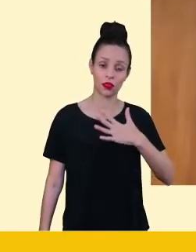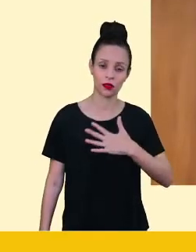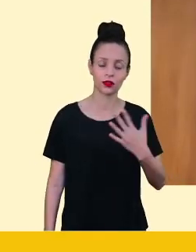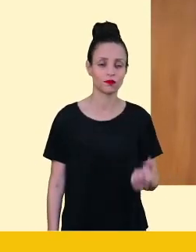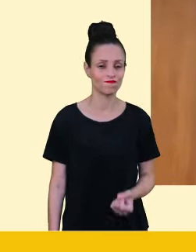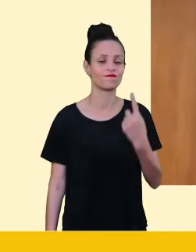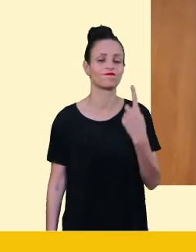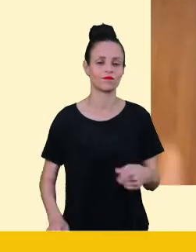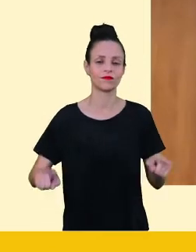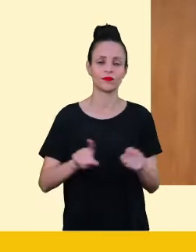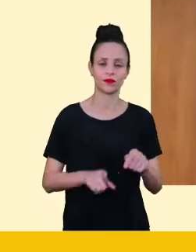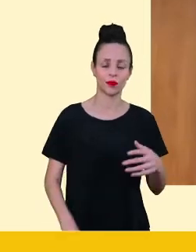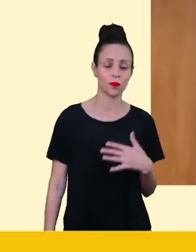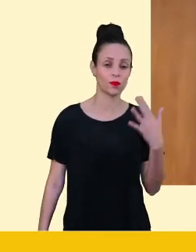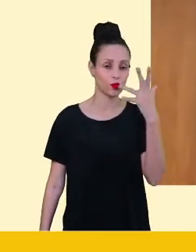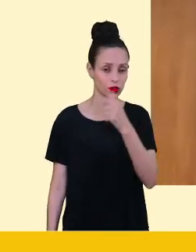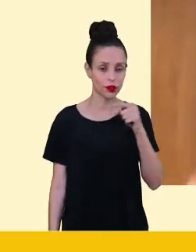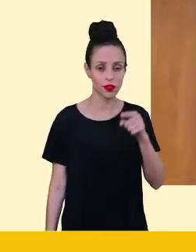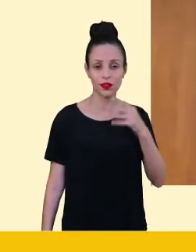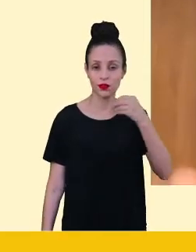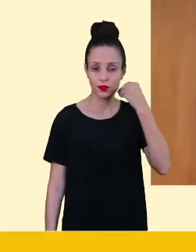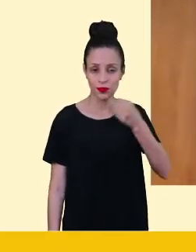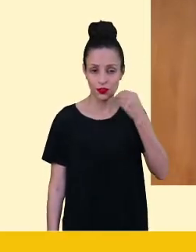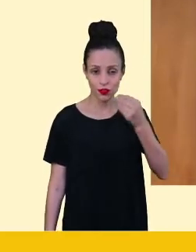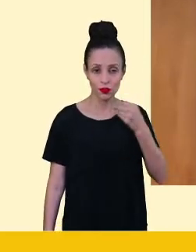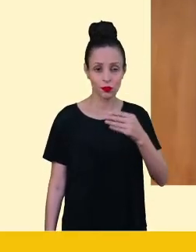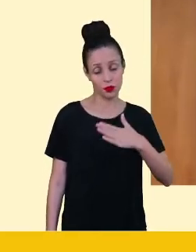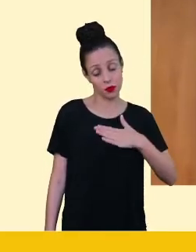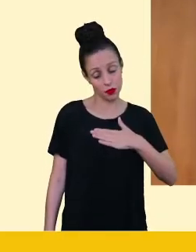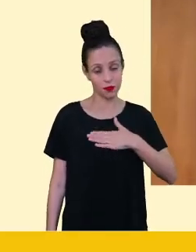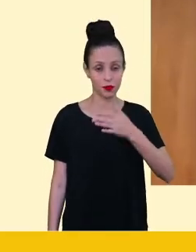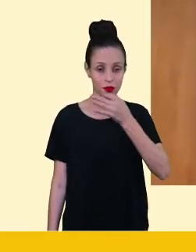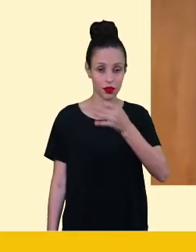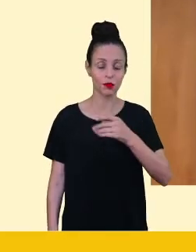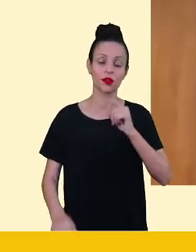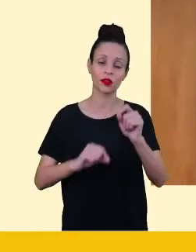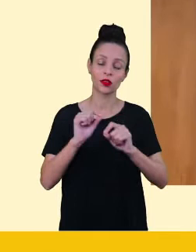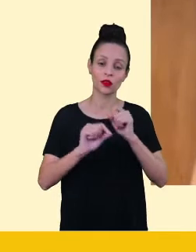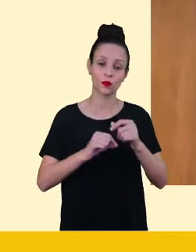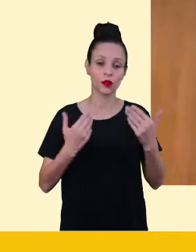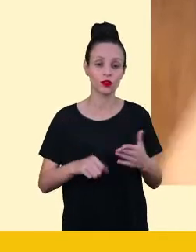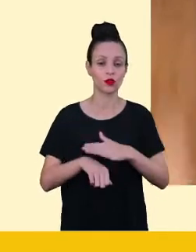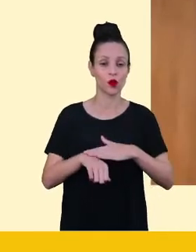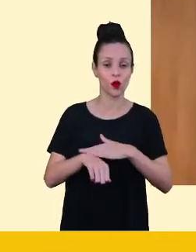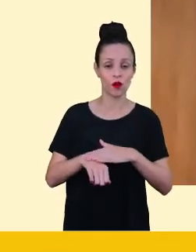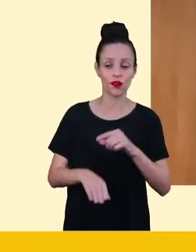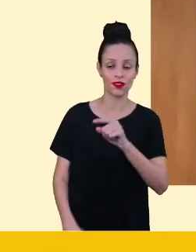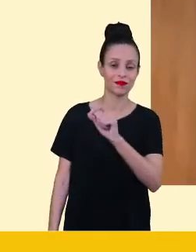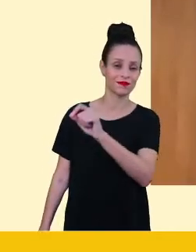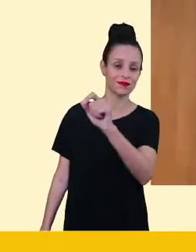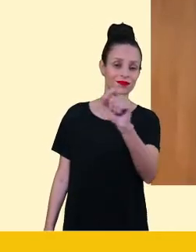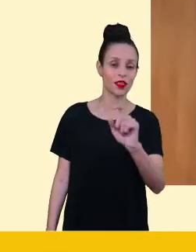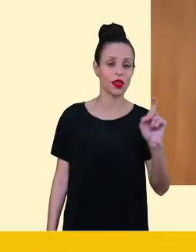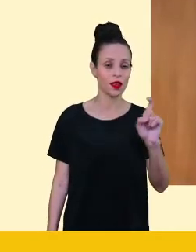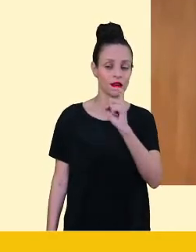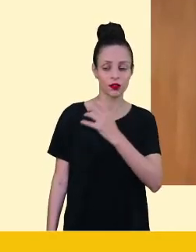muito surpreendente, muito também bonita da experiência, no sentido que, surpreende para mim, pelo menos, que quando a gente foi conversar com